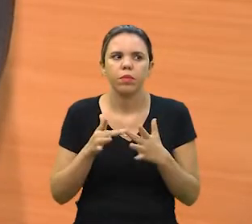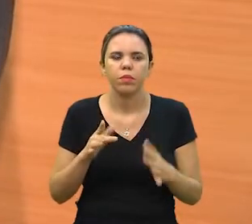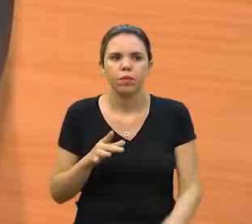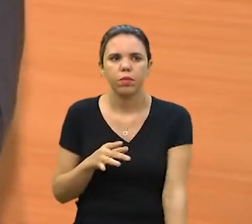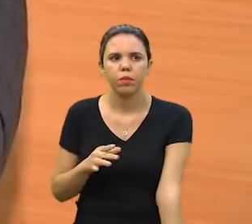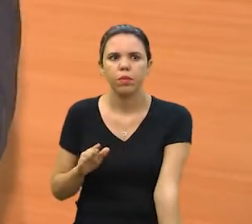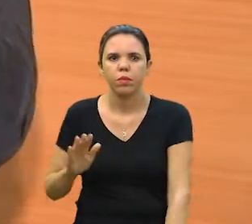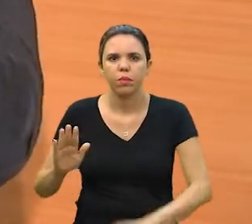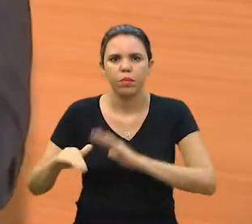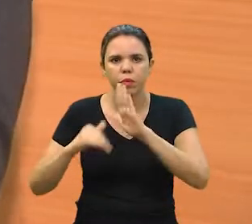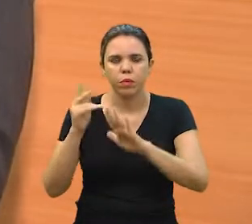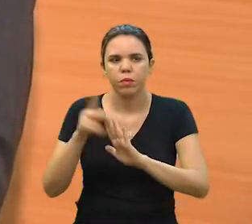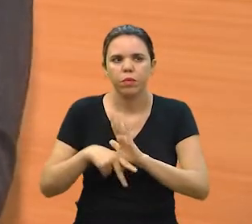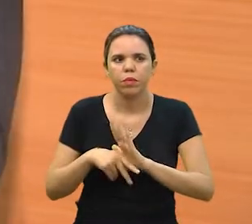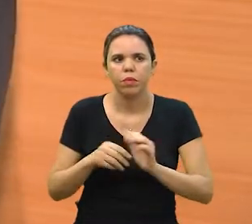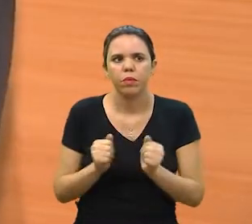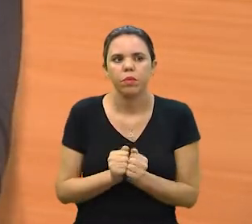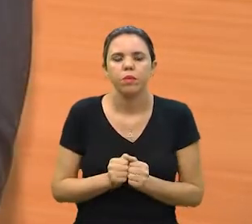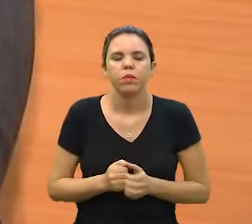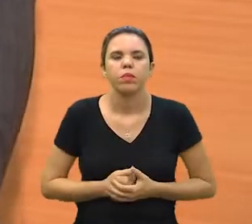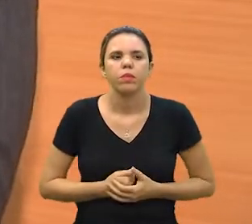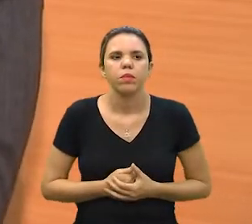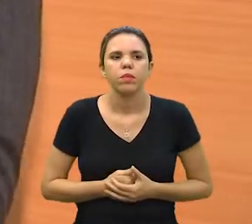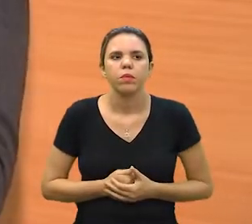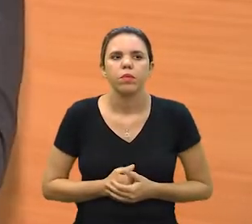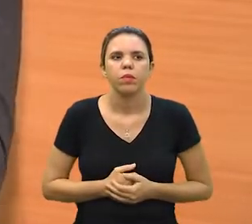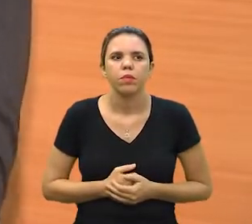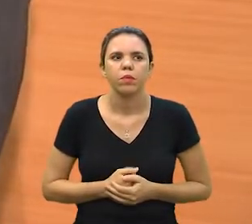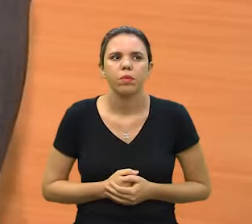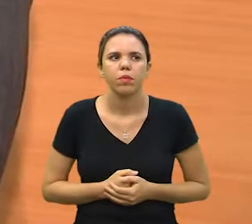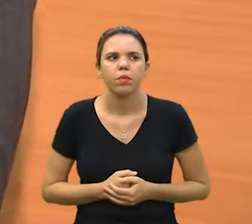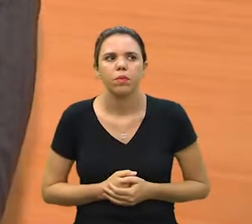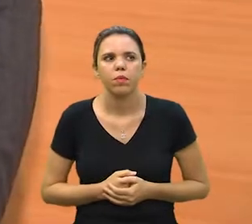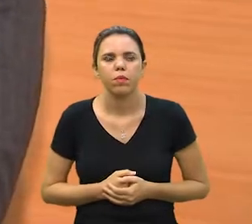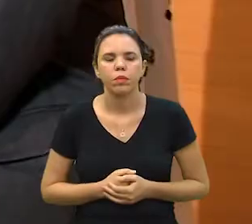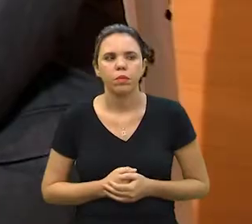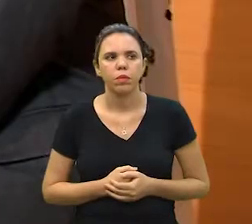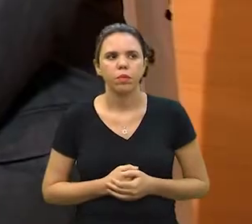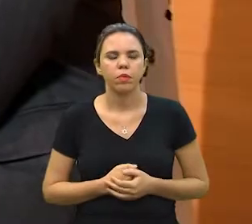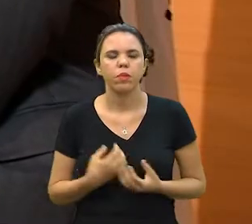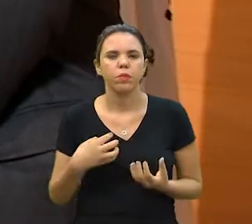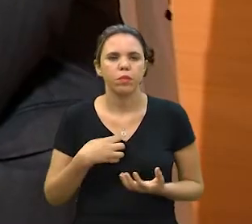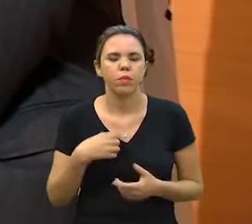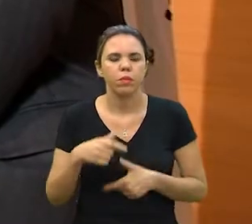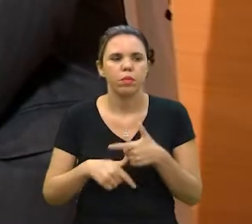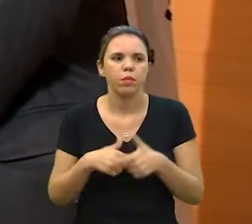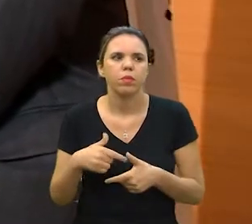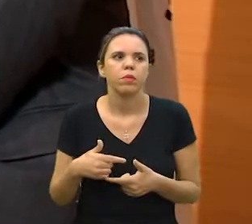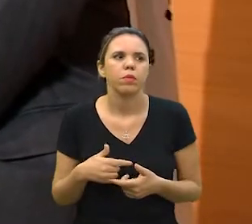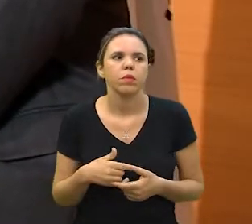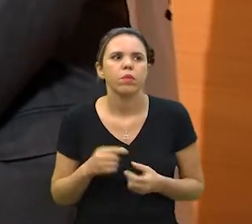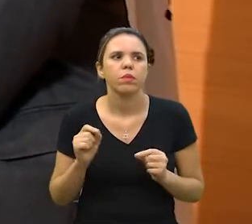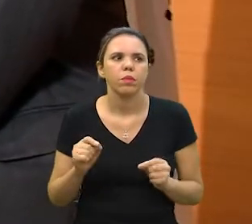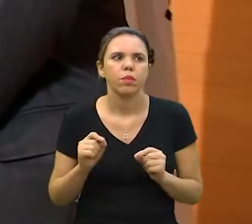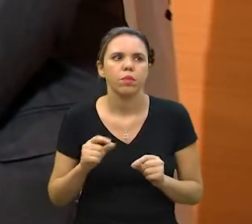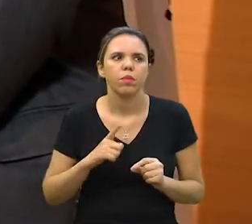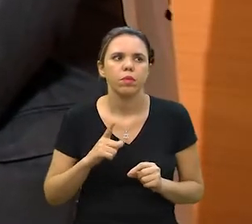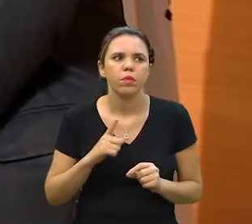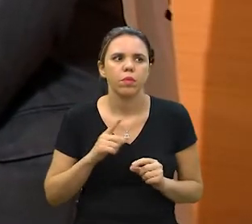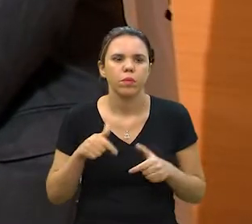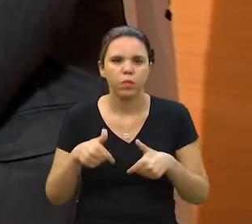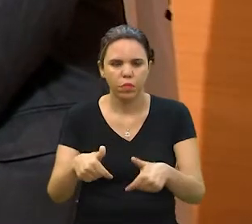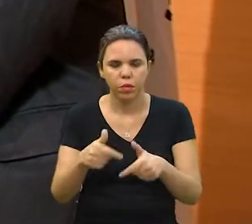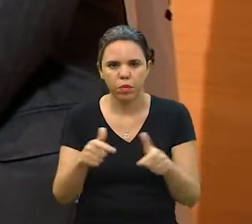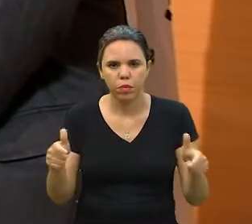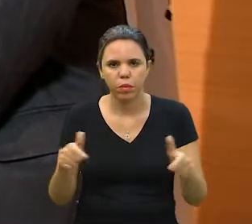estabelecem um contato e acabam desenvolvendo até outros projetos a partir daquele momento. É outra forma de trabalhar, né? Mas que tem